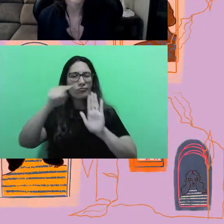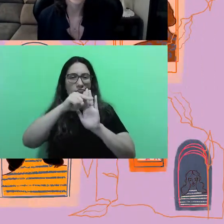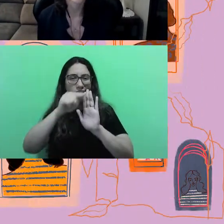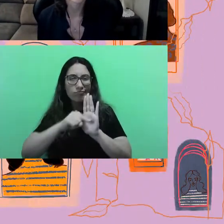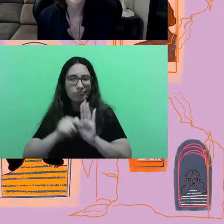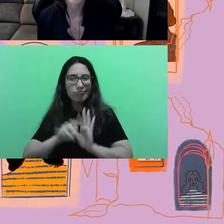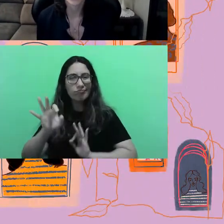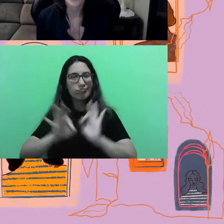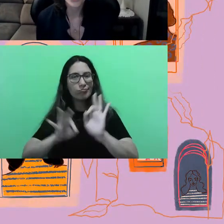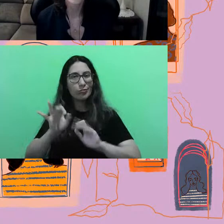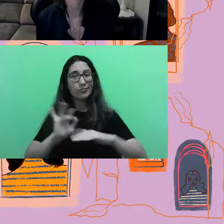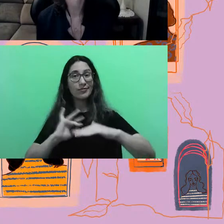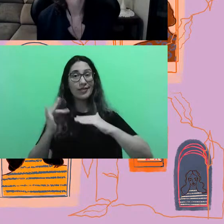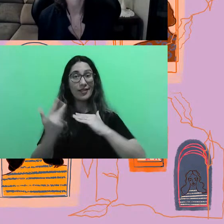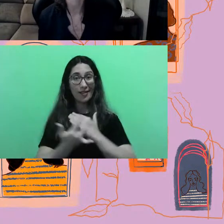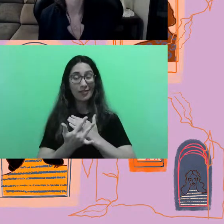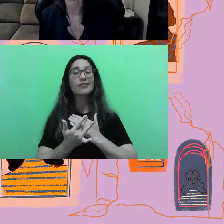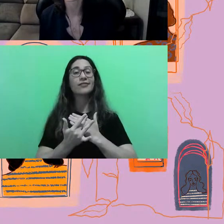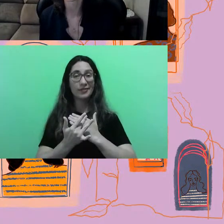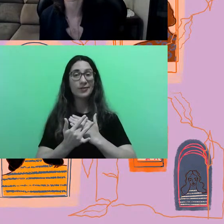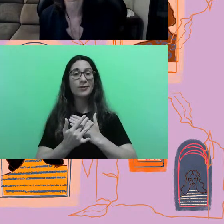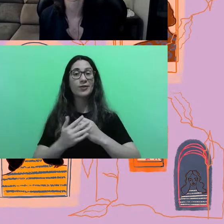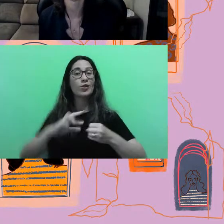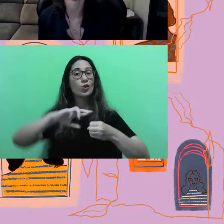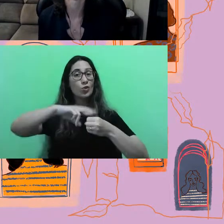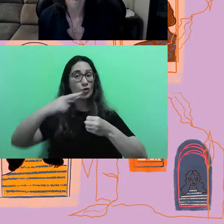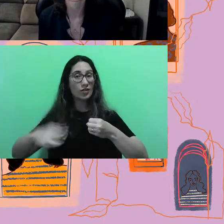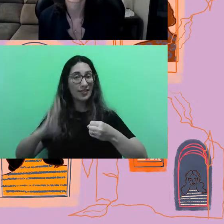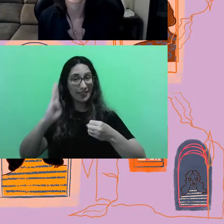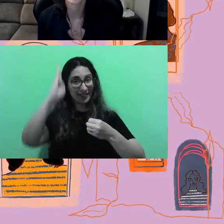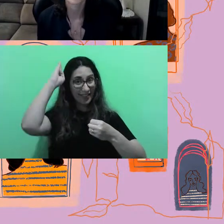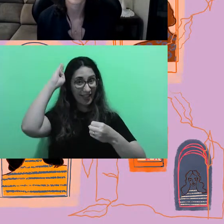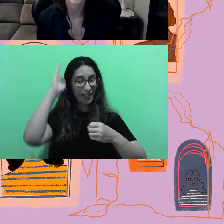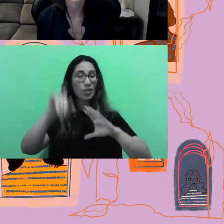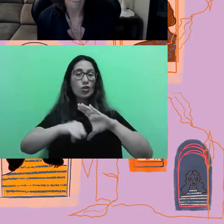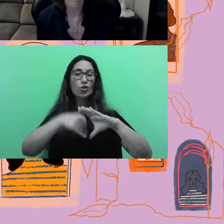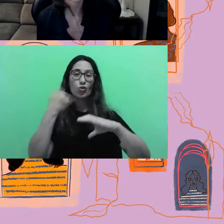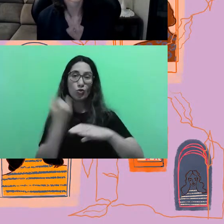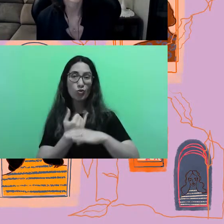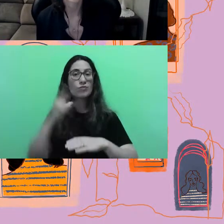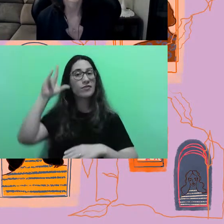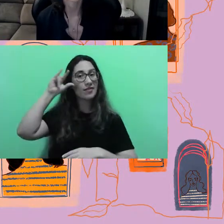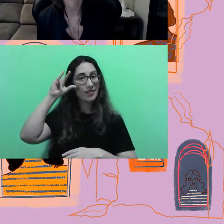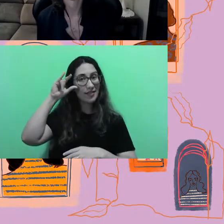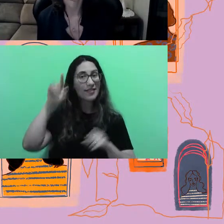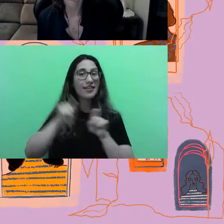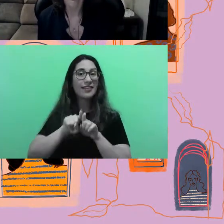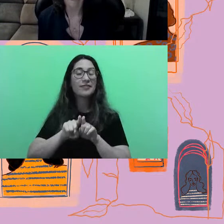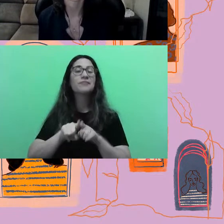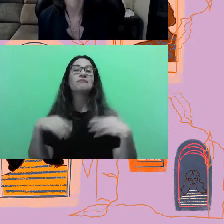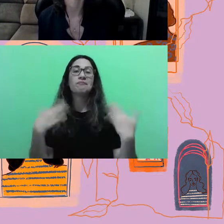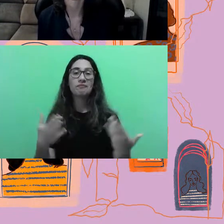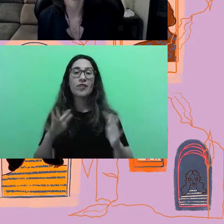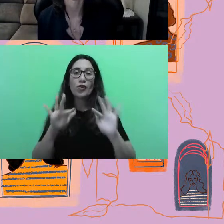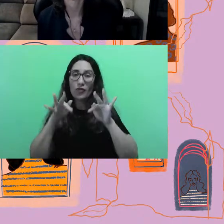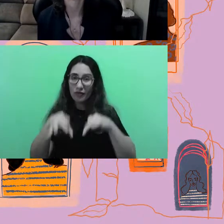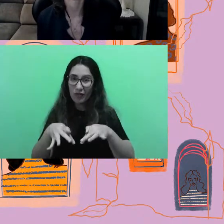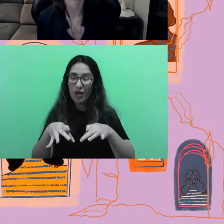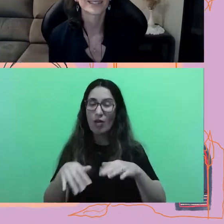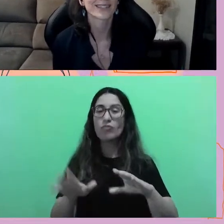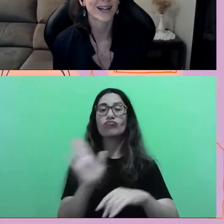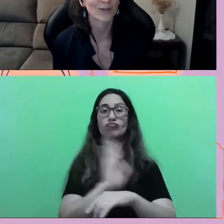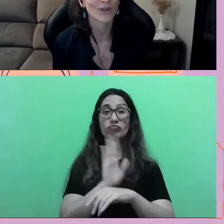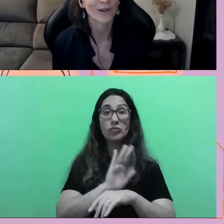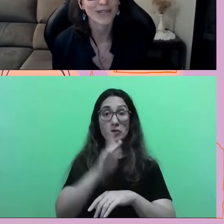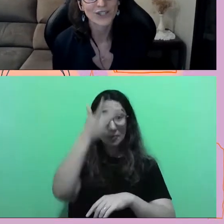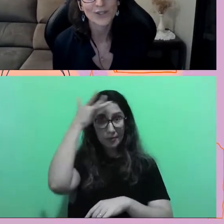nas redes sociais do Sesc Registro, né, pelo YouTube, pelo Facebook, pelo Instagram. E após o encerramento desse vídeo, ele ficará disponível para quem